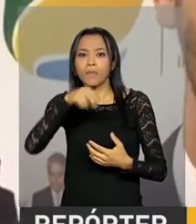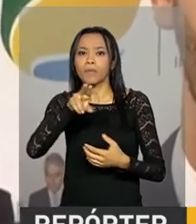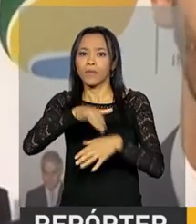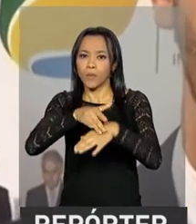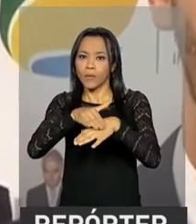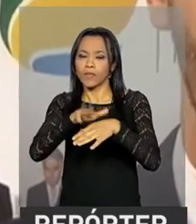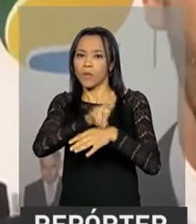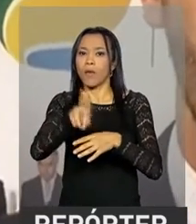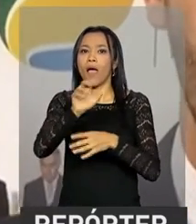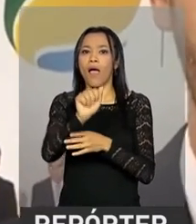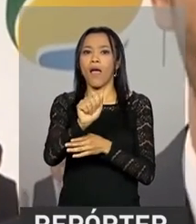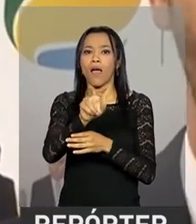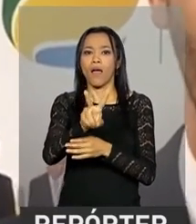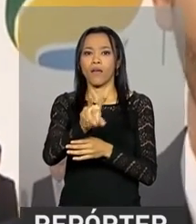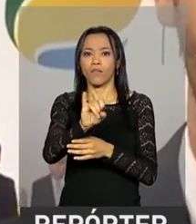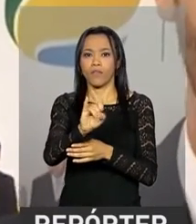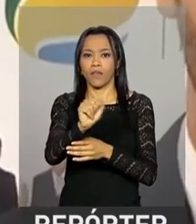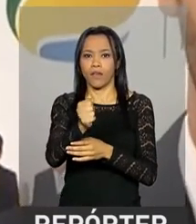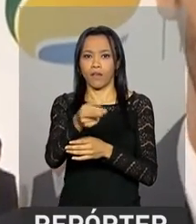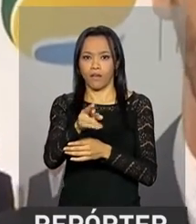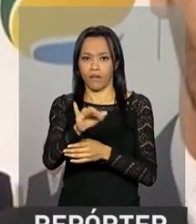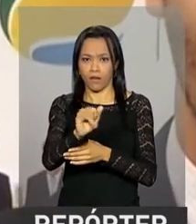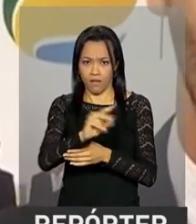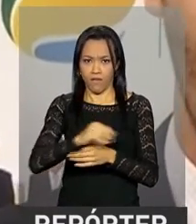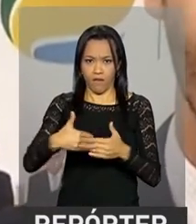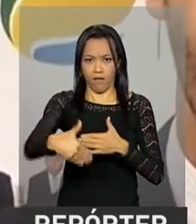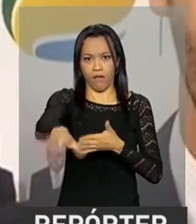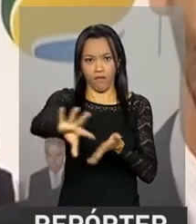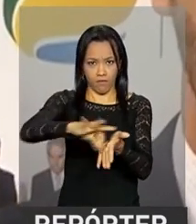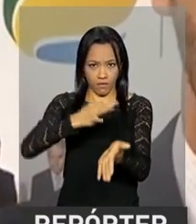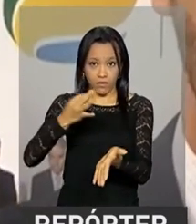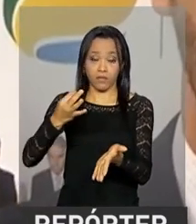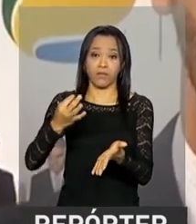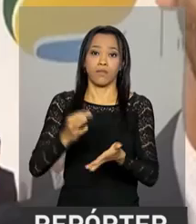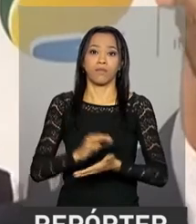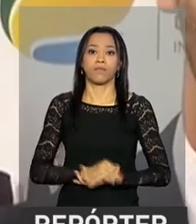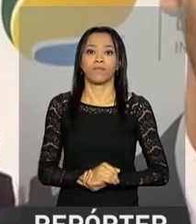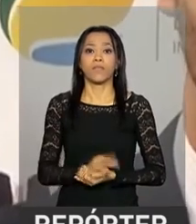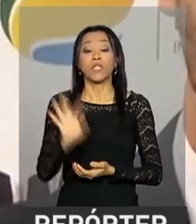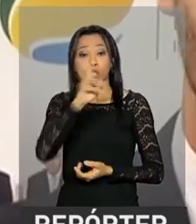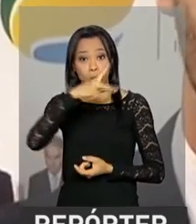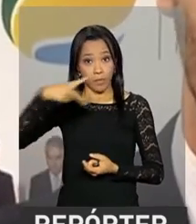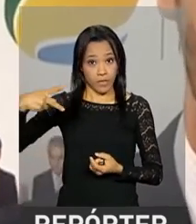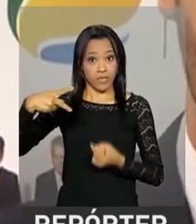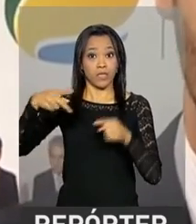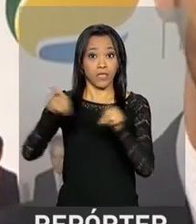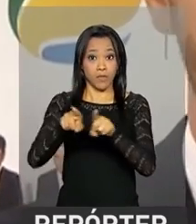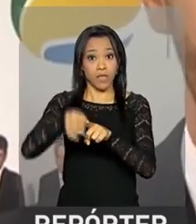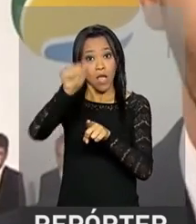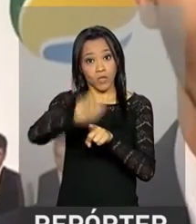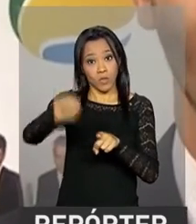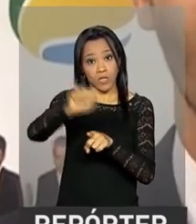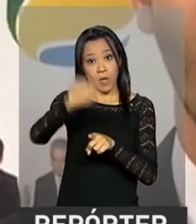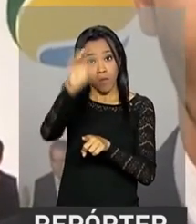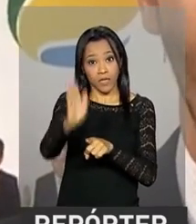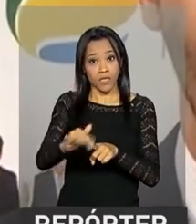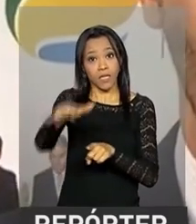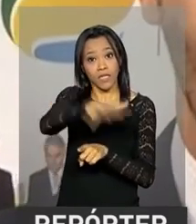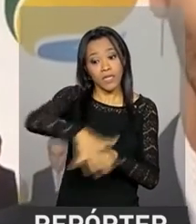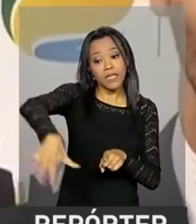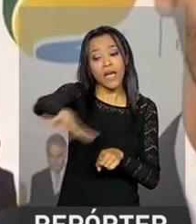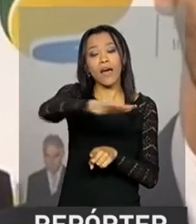entre o ministro da agricultura pecuária e abastecimento blairo maggi eo presidente executivo da associação brasileira de proteína